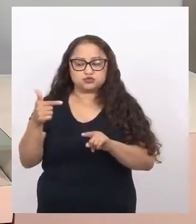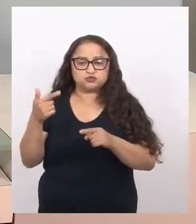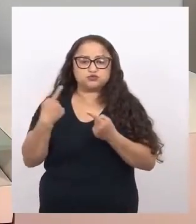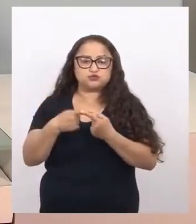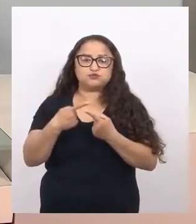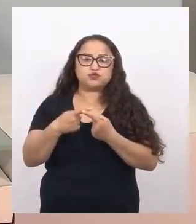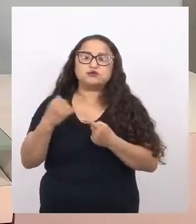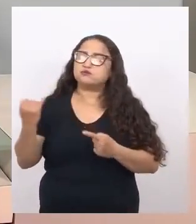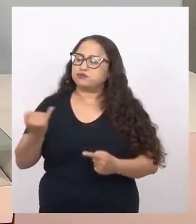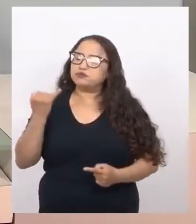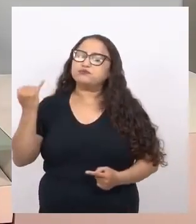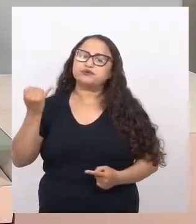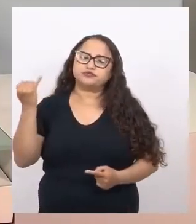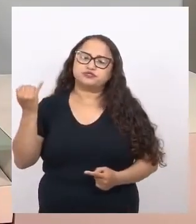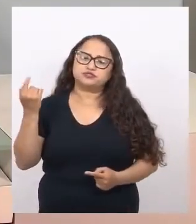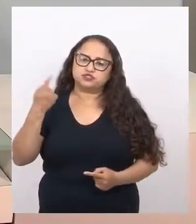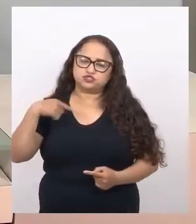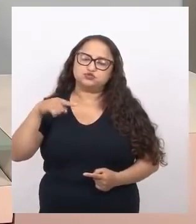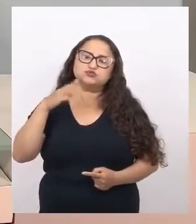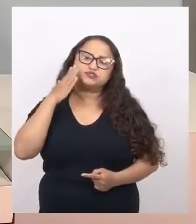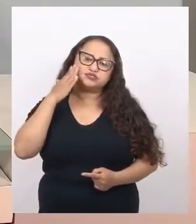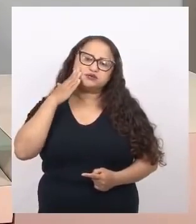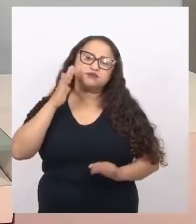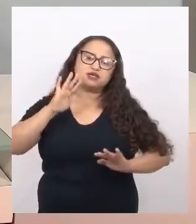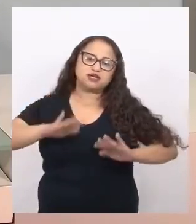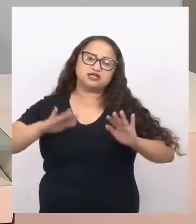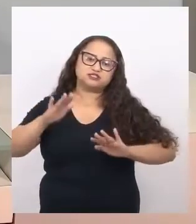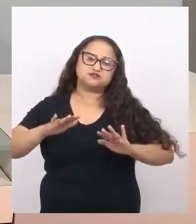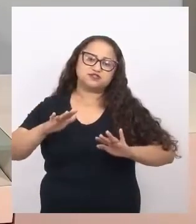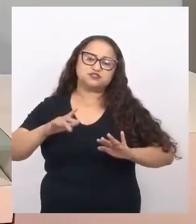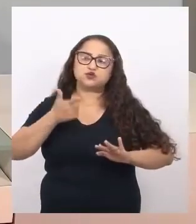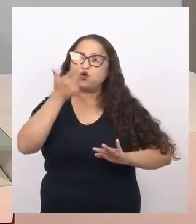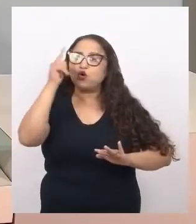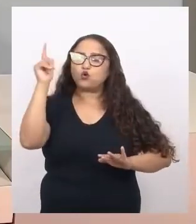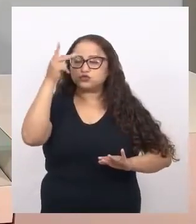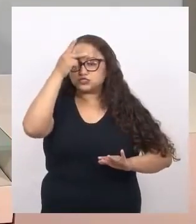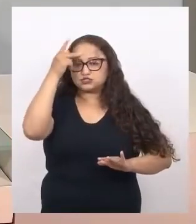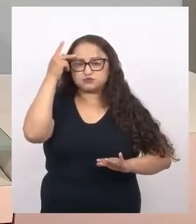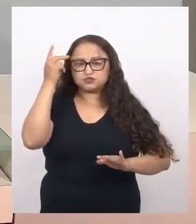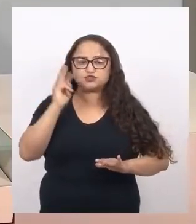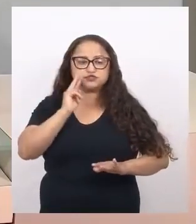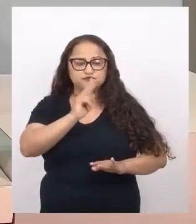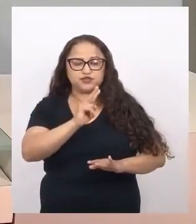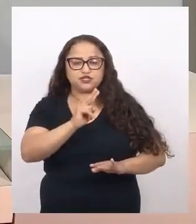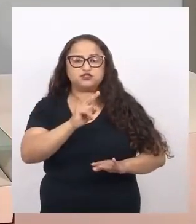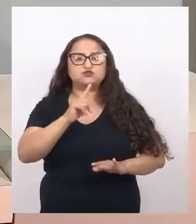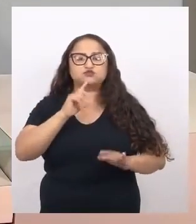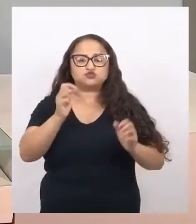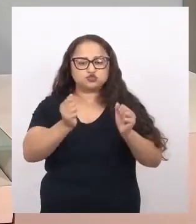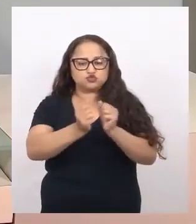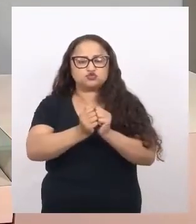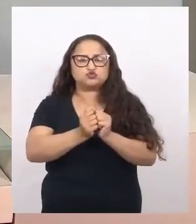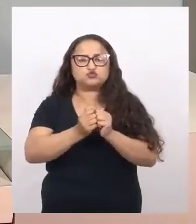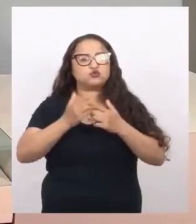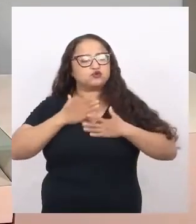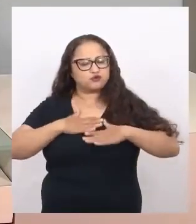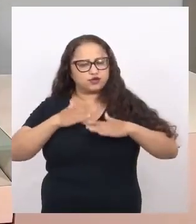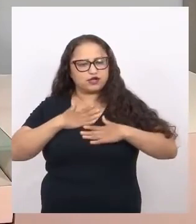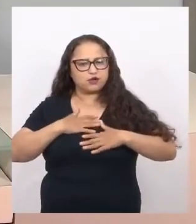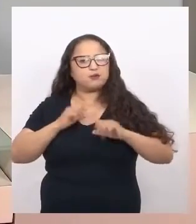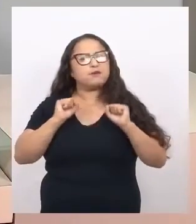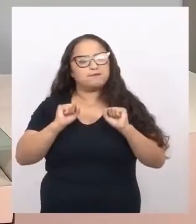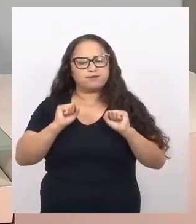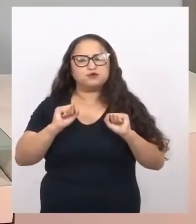processo importante, a gente sabe que às vezes mais pessoas olhando, fazendo junto, fazendo com calma é melhor, então pode ficar tranquila que